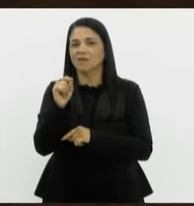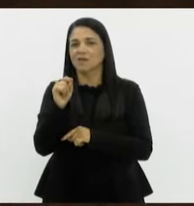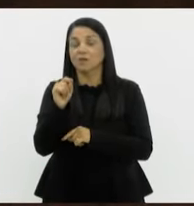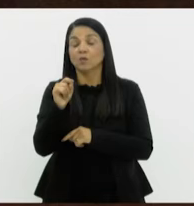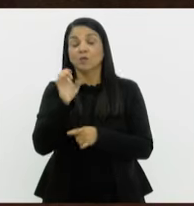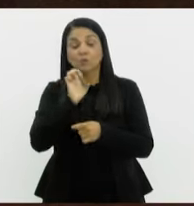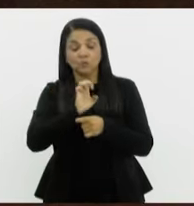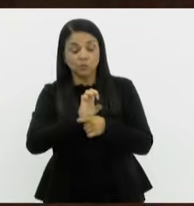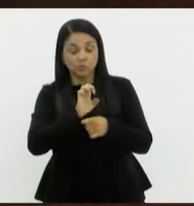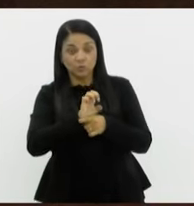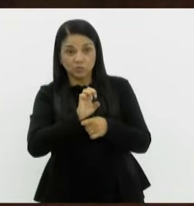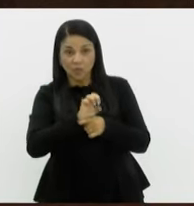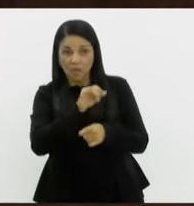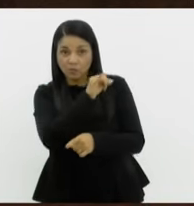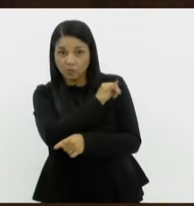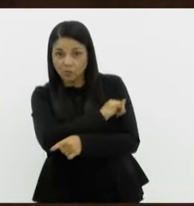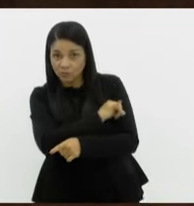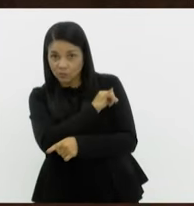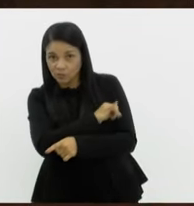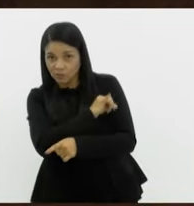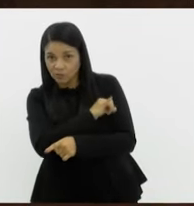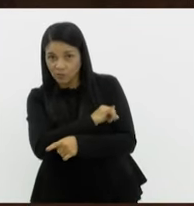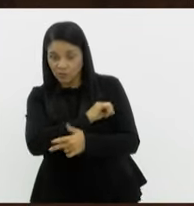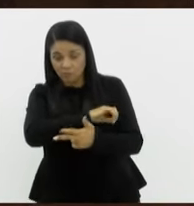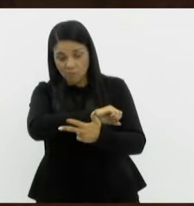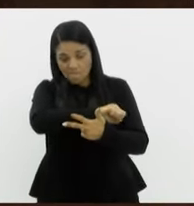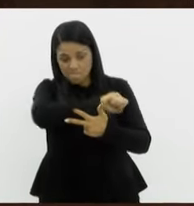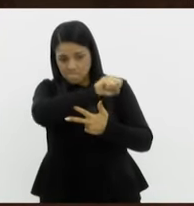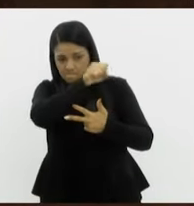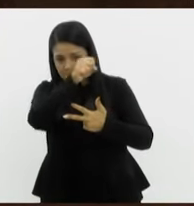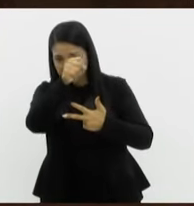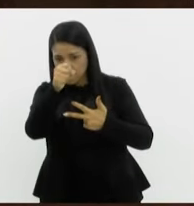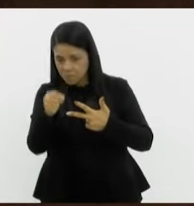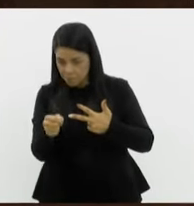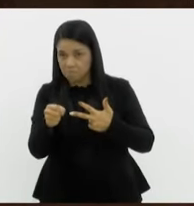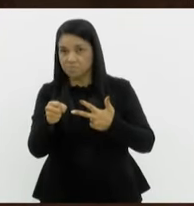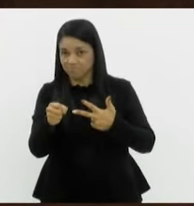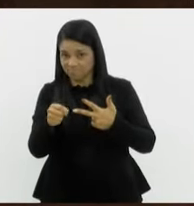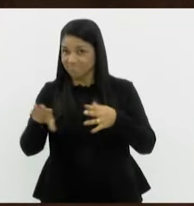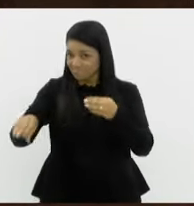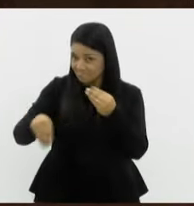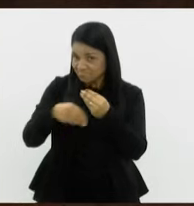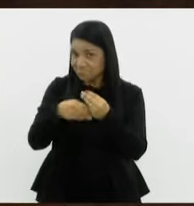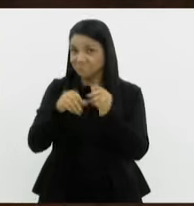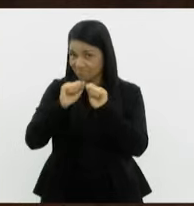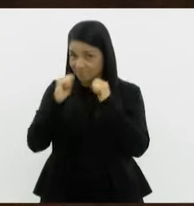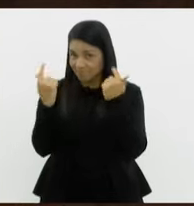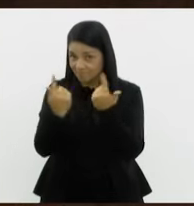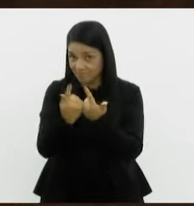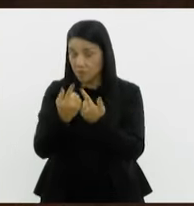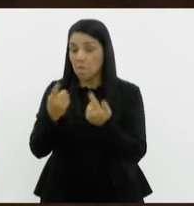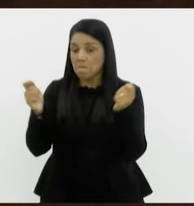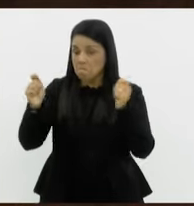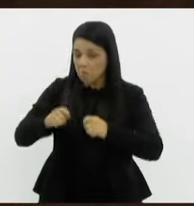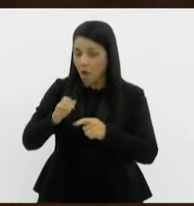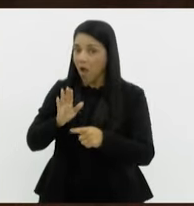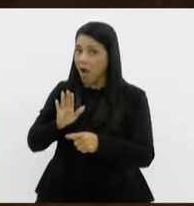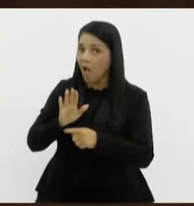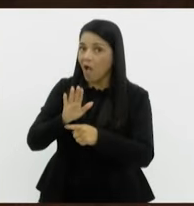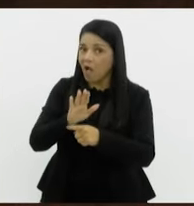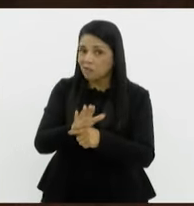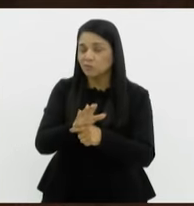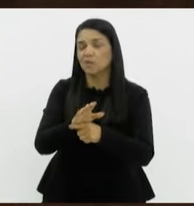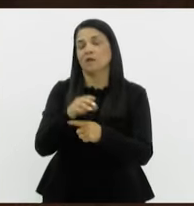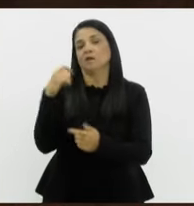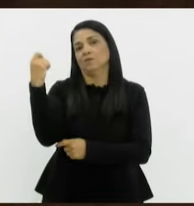Estado do Rio de Janeiro, os poderes desse Estado, incluindo aqui a nossa Casa Legislativa, pode contribuir nesse momento de tanta dor para o Rio